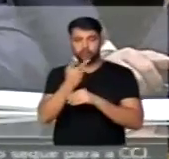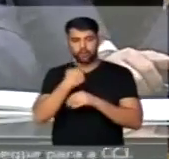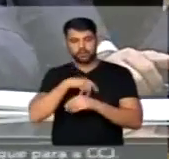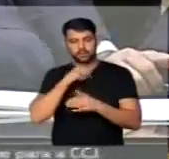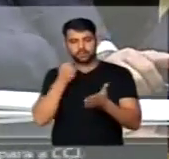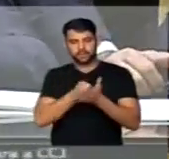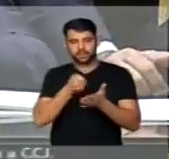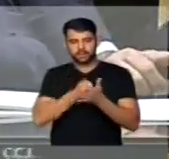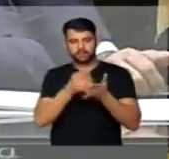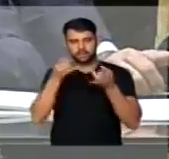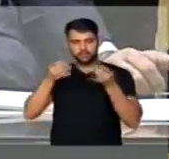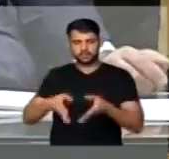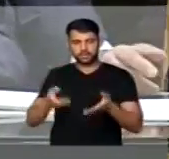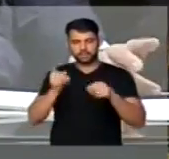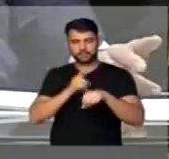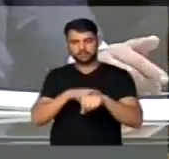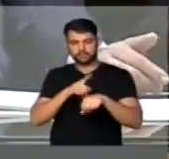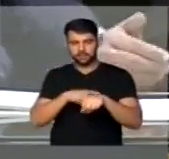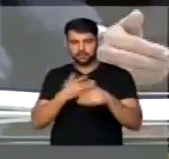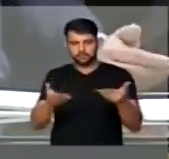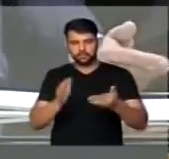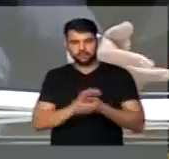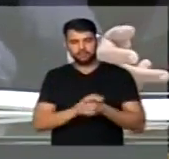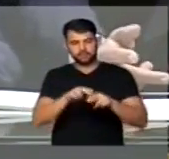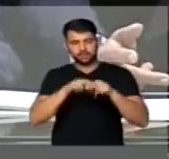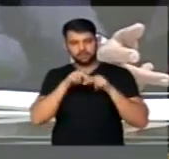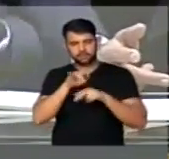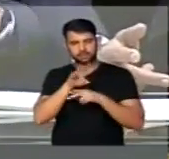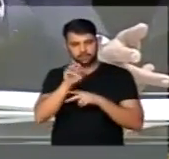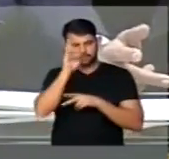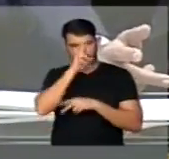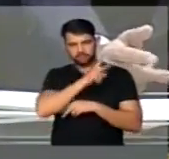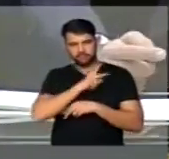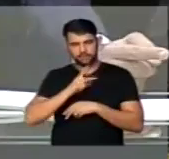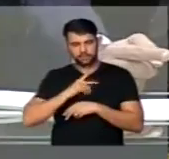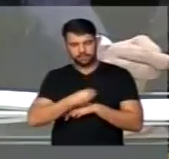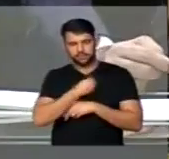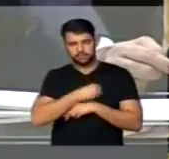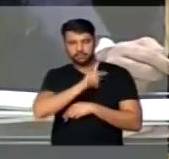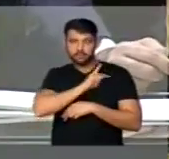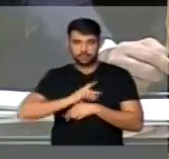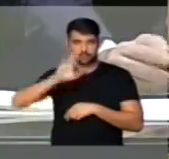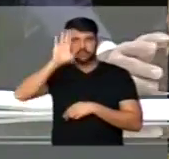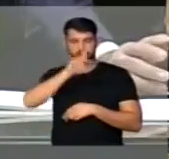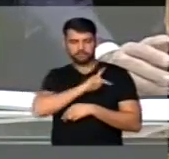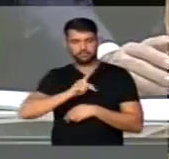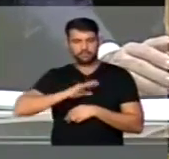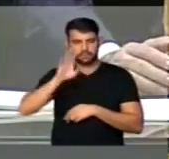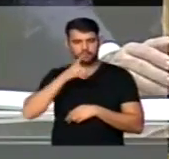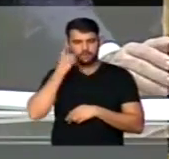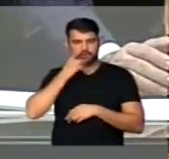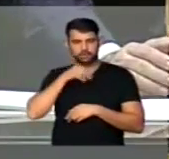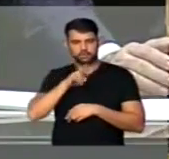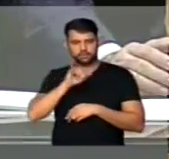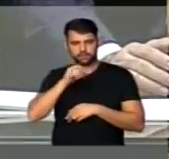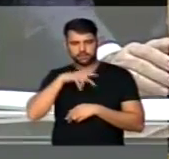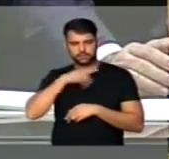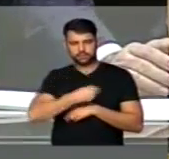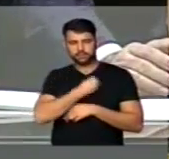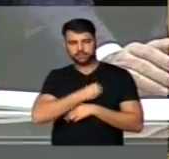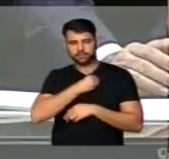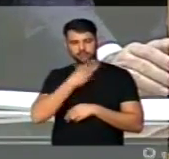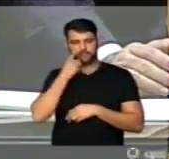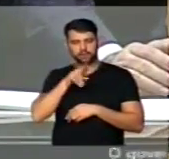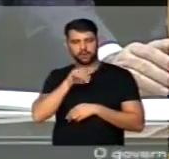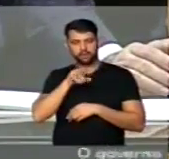ou eu serei obrigado a recusá-la nesse momento. Questão de ordem, artigo 93. Vamos lá, peraí. Presidente, deputado, quem é a questão de ordem aqui?